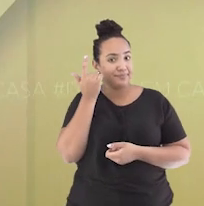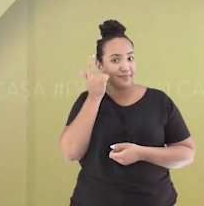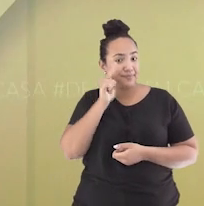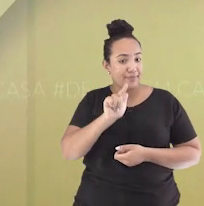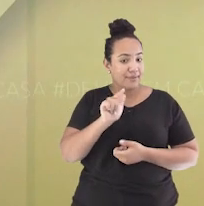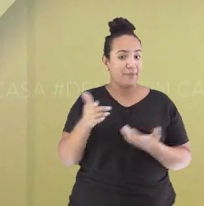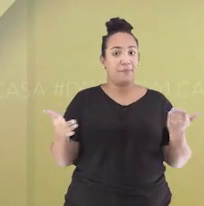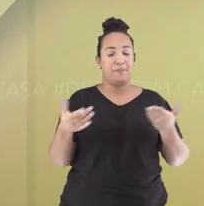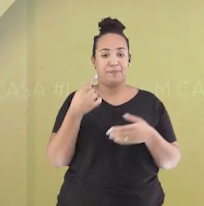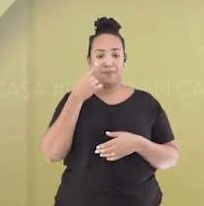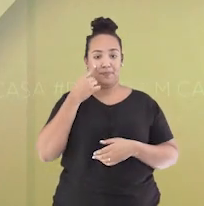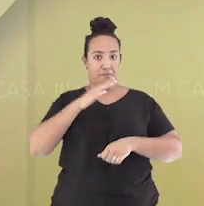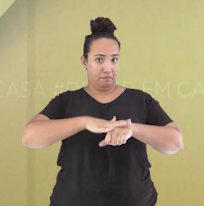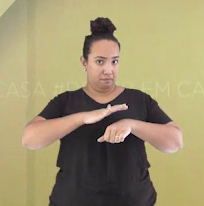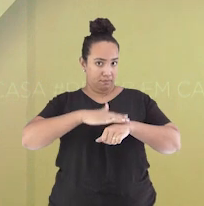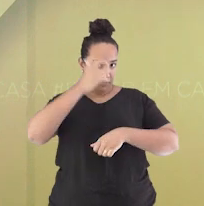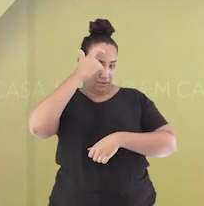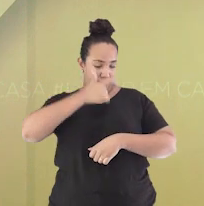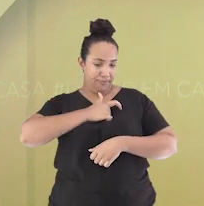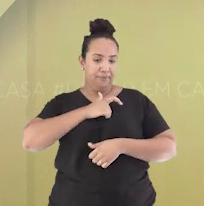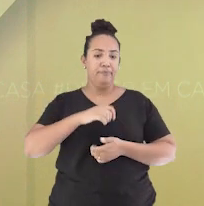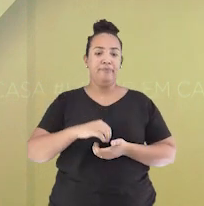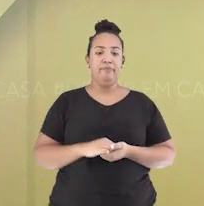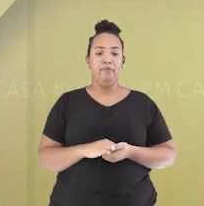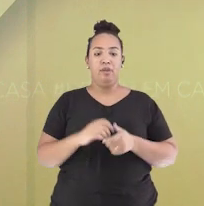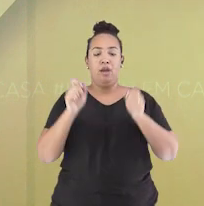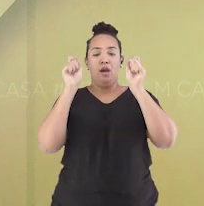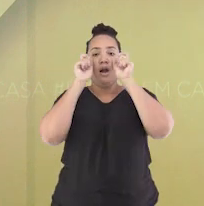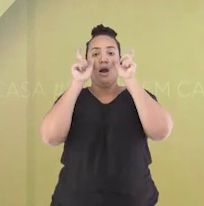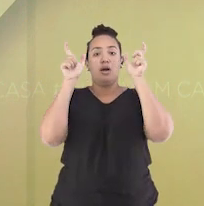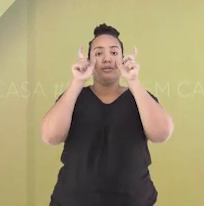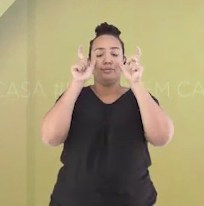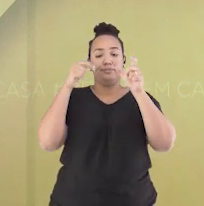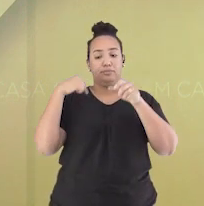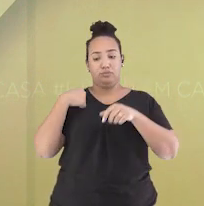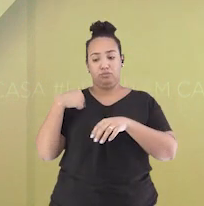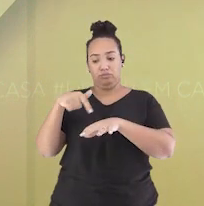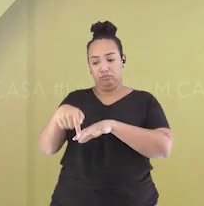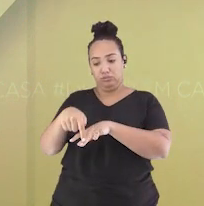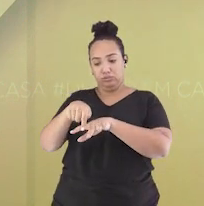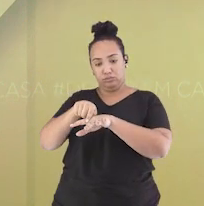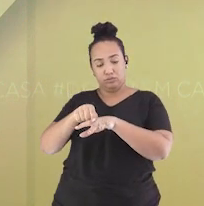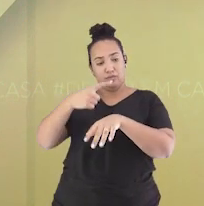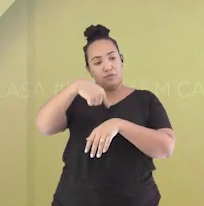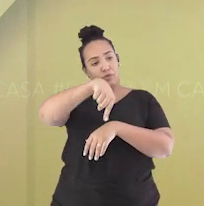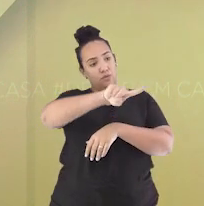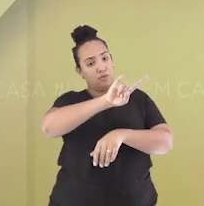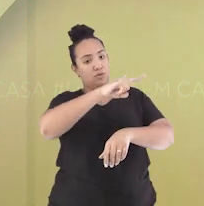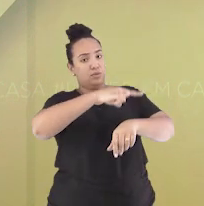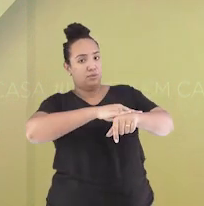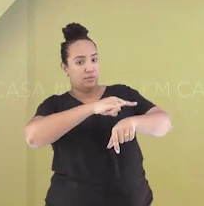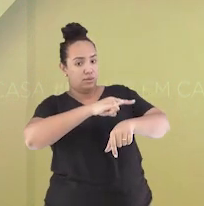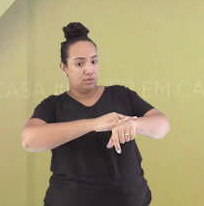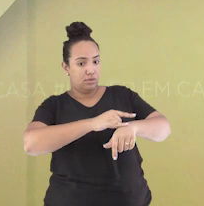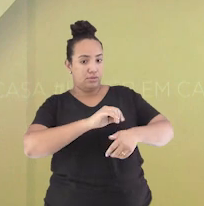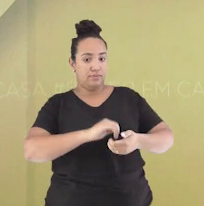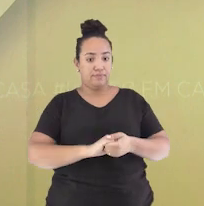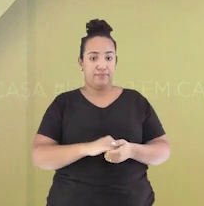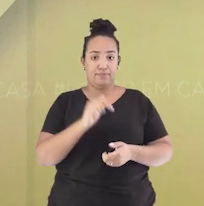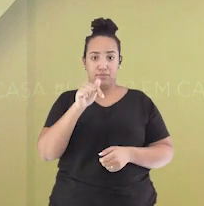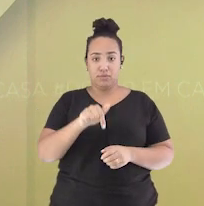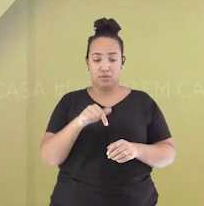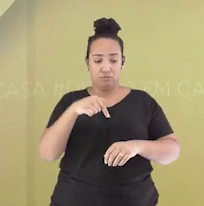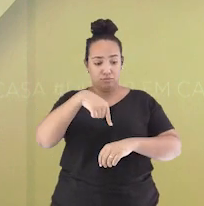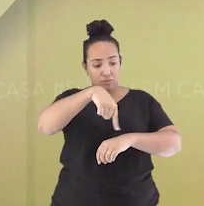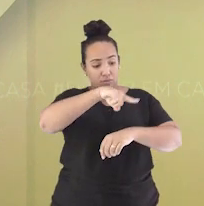Conseguiram? Olhem só como é que eu fiz. Ao acordar, calcei meus chinelos e fui ao banheiro. Chegando ao cômodo, abri a